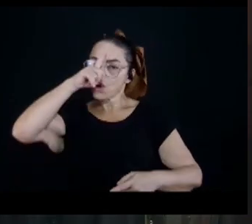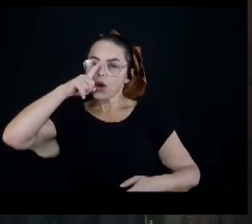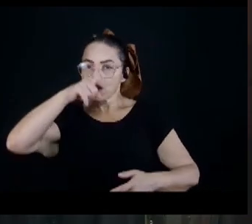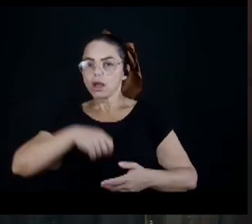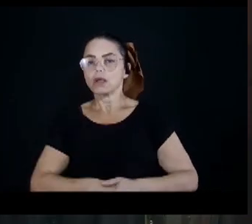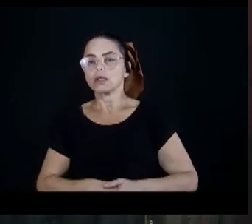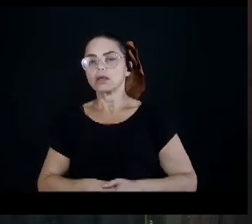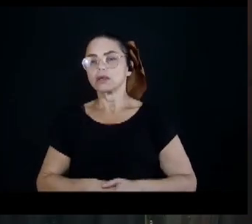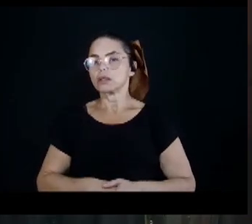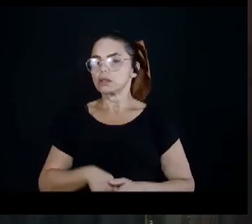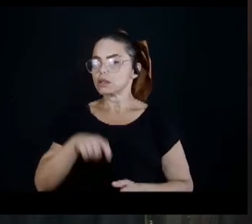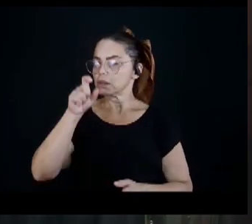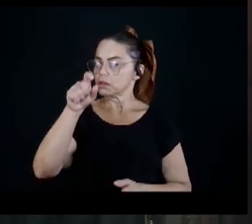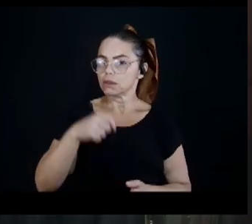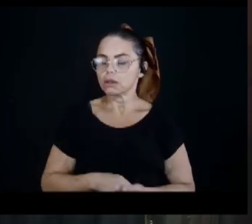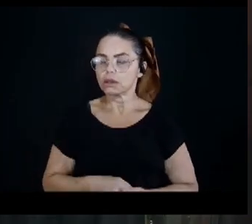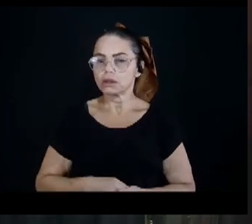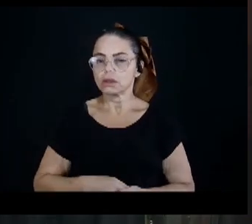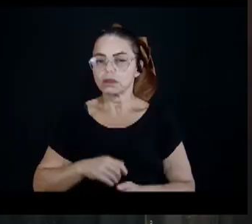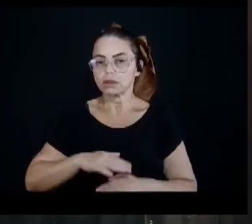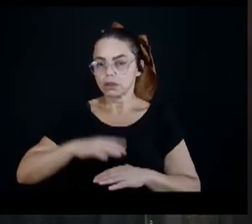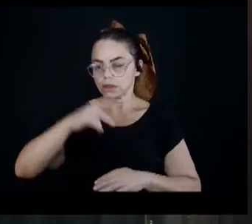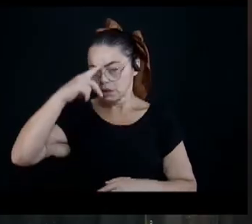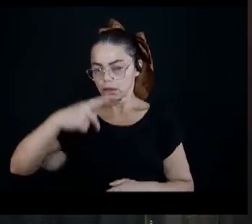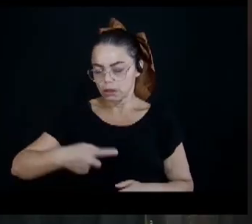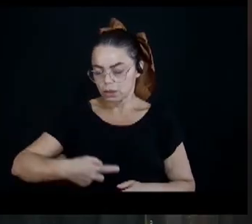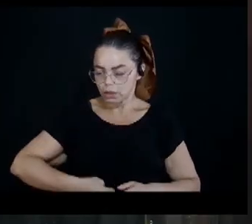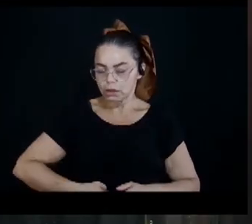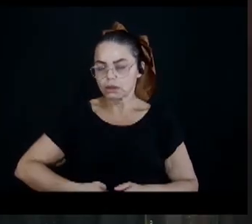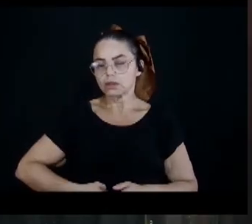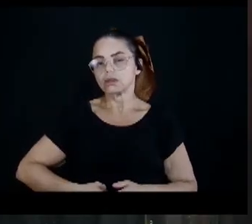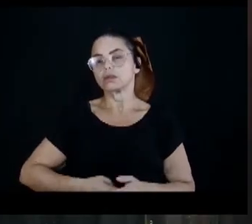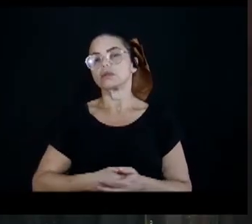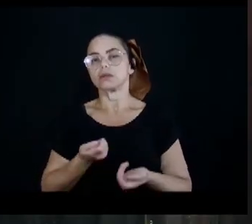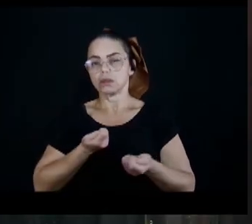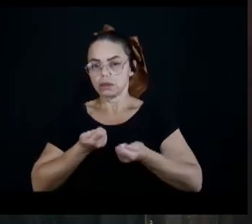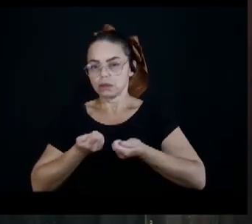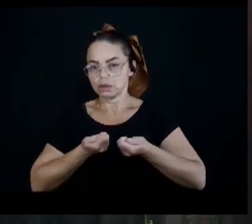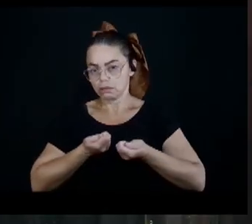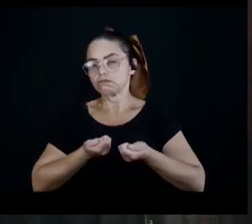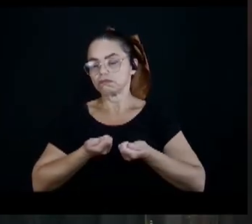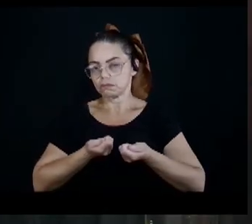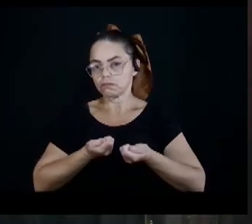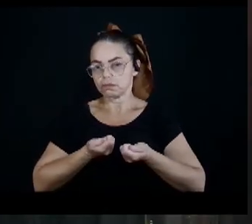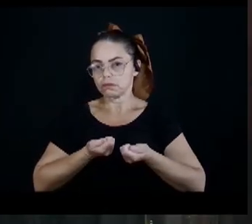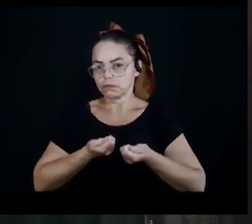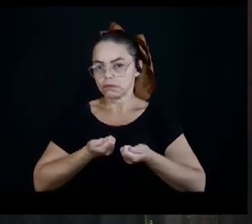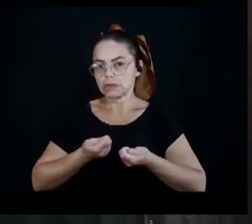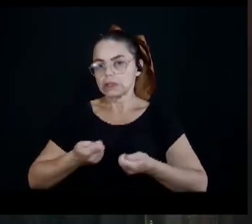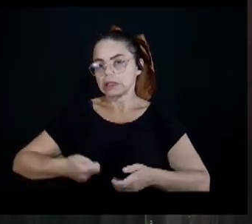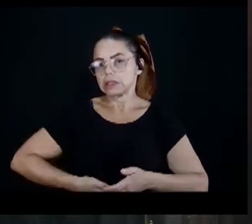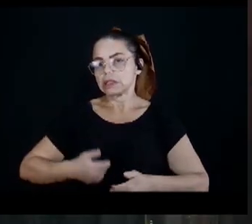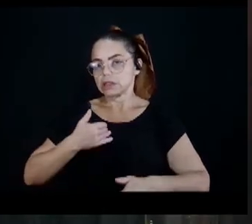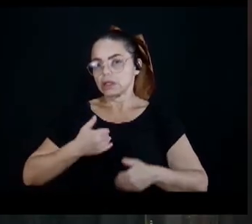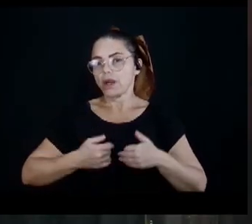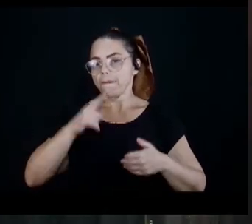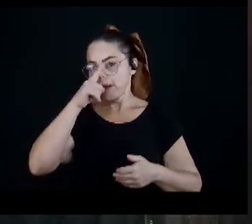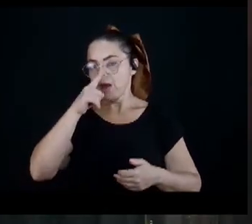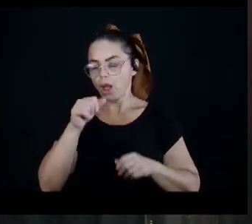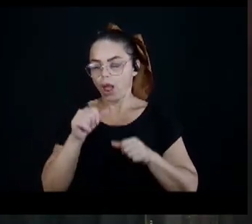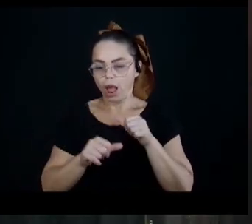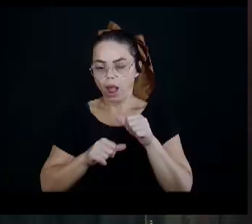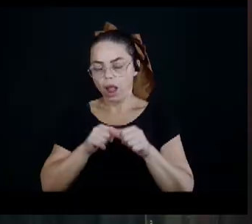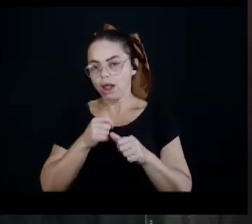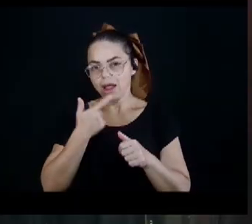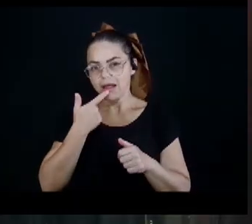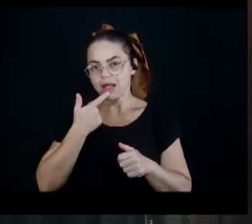se automedicar, de você controlar qual é a dosagem que entra no seu corpo, e as mudanças vêm, porque o medicamento ele vem